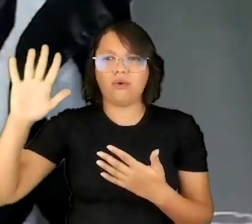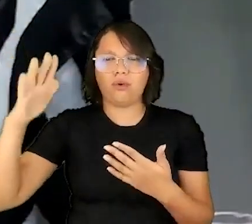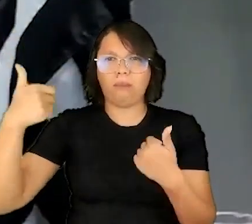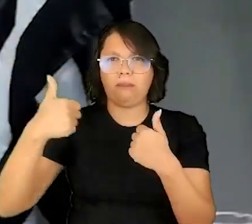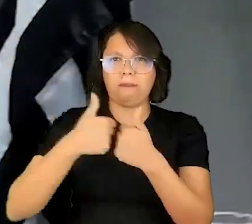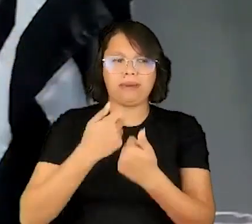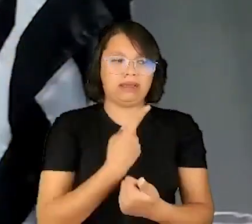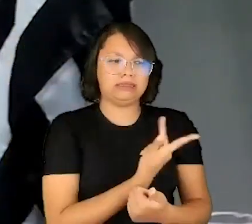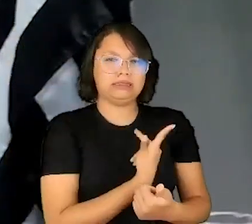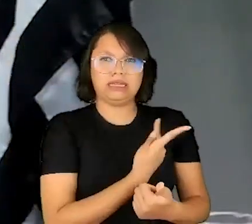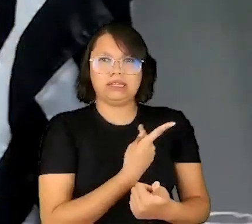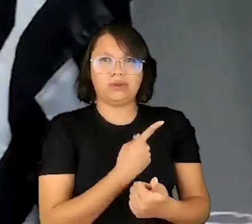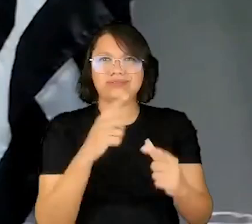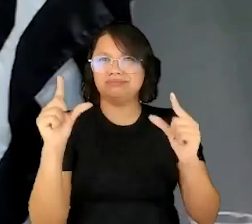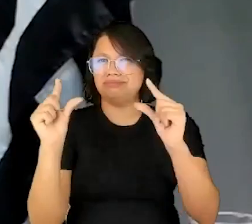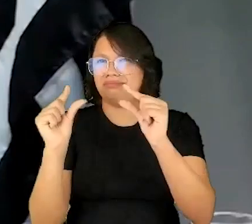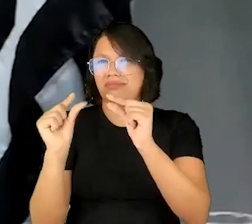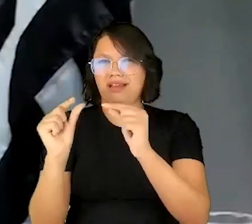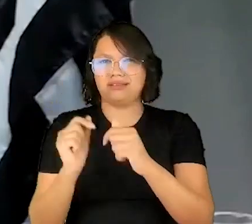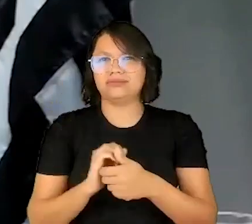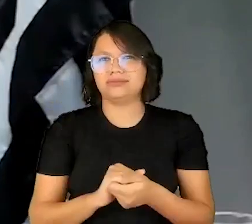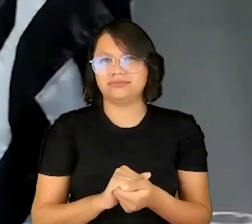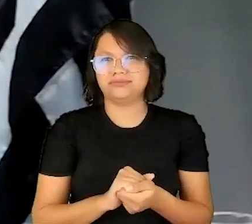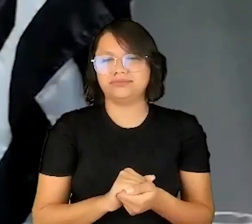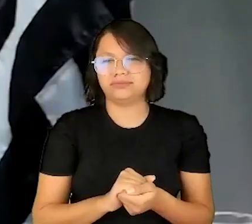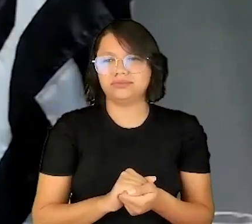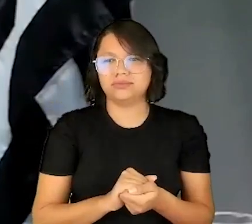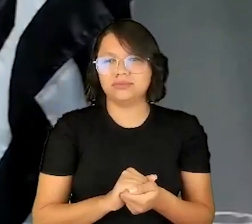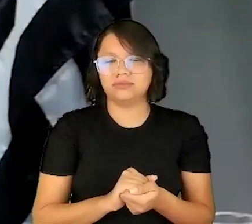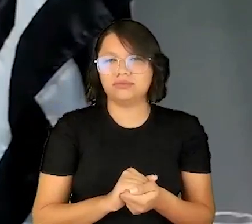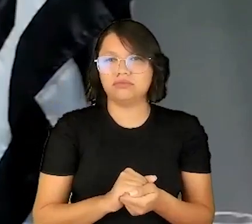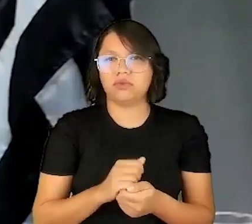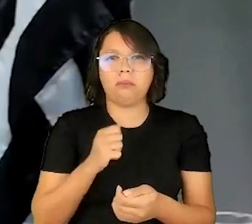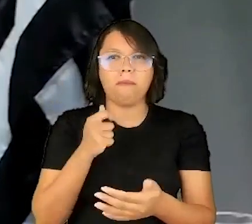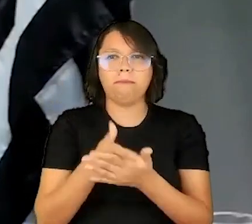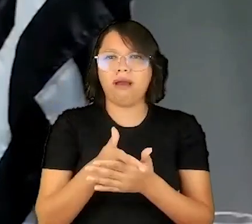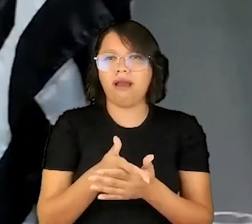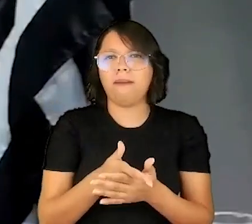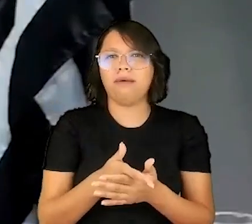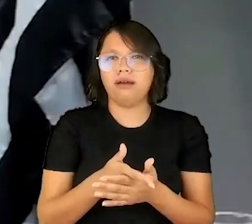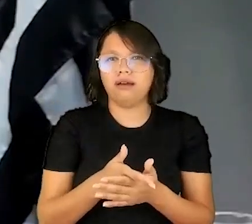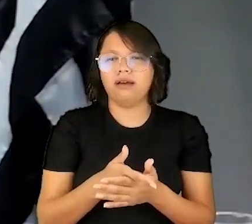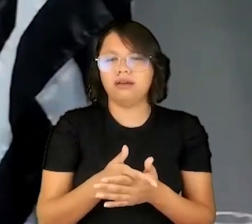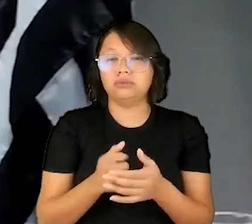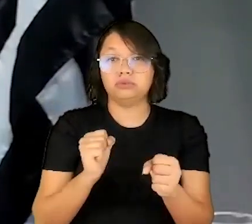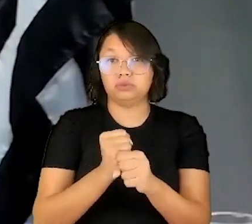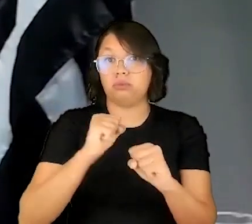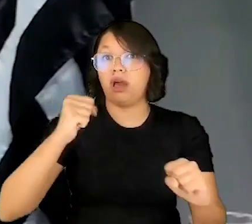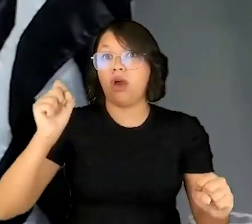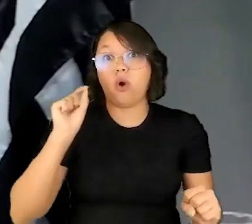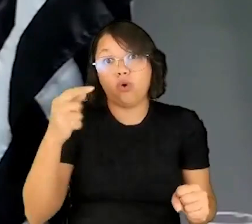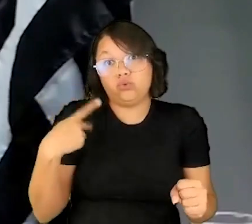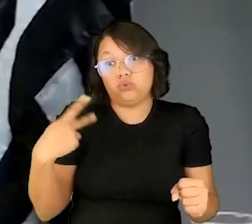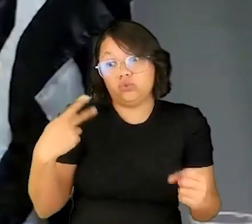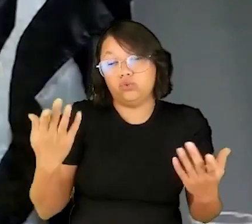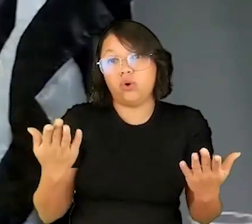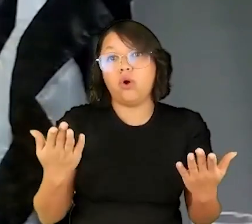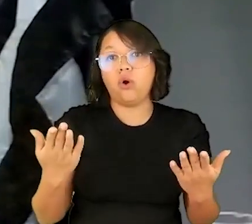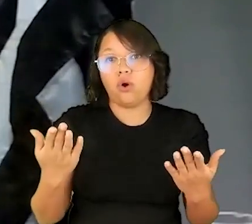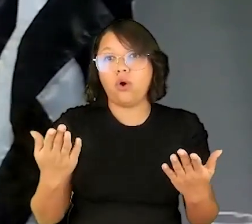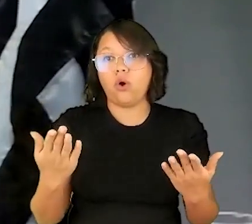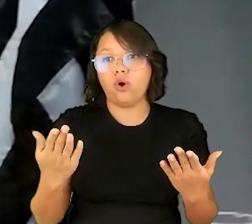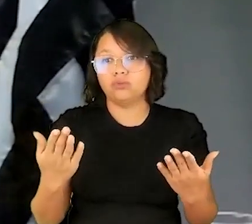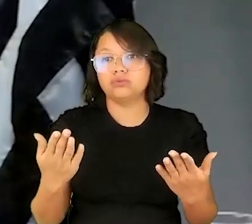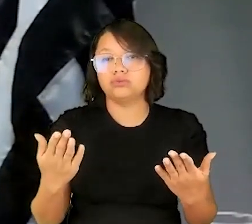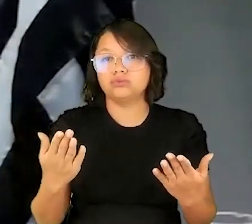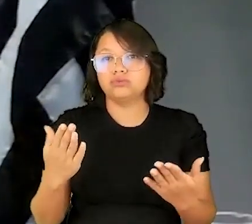um terço, menos que isso. E com um financiamento amplamente maior do que o nosso, na ordem de 6